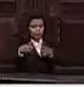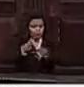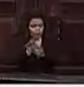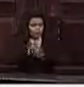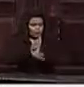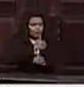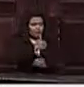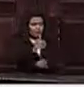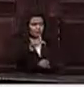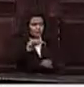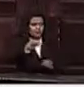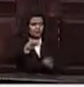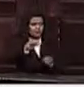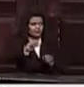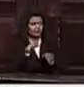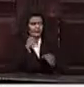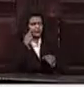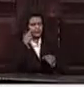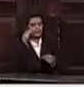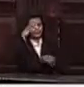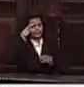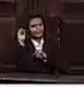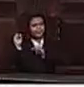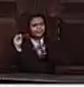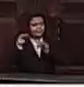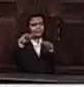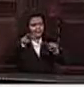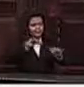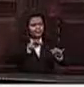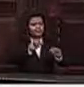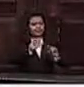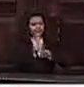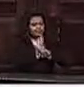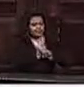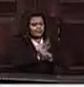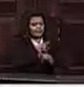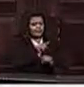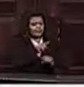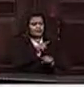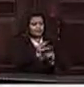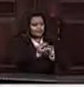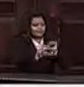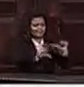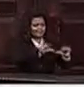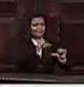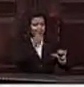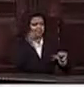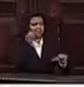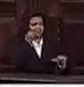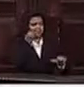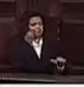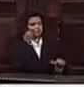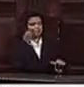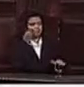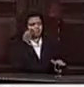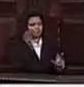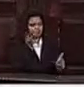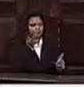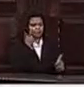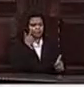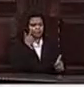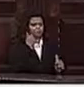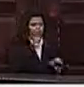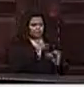feito em resposta àquela imagem que nos envergonhou quando nós vimos na comunidade do Morro de